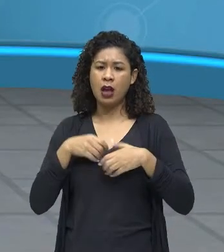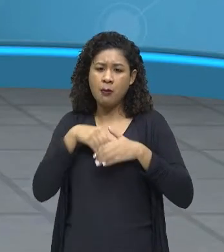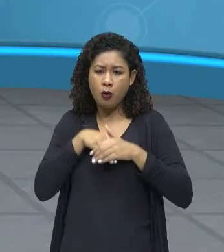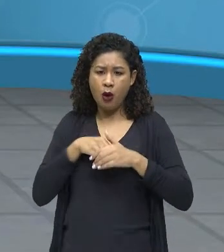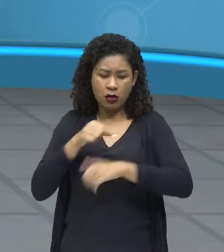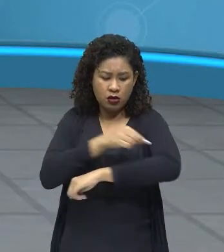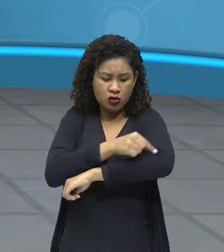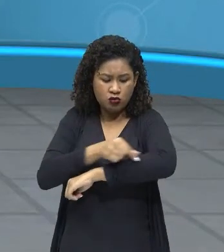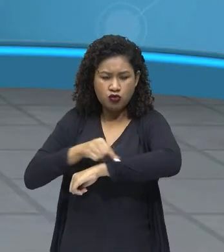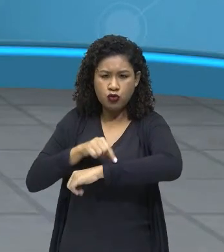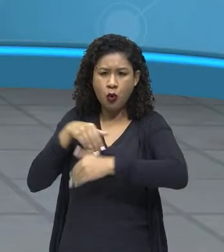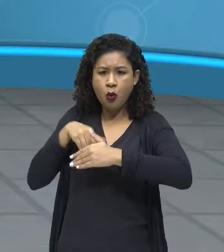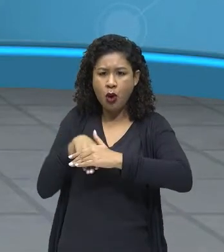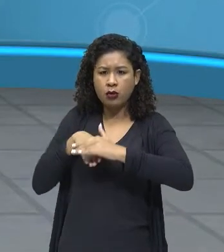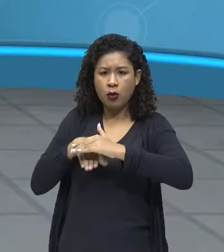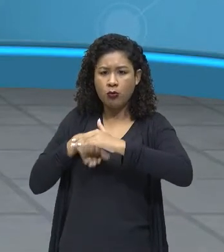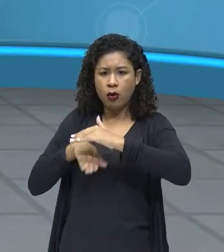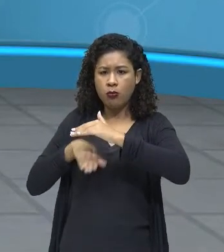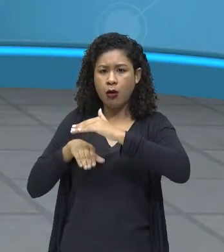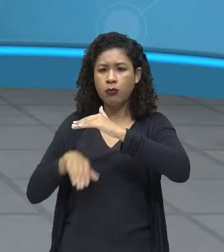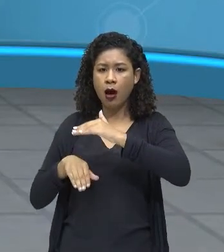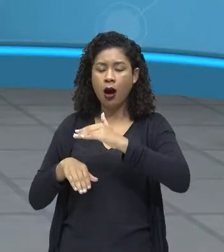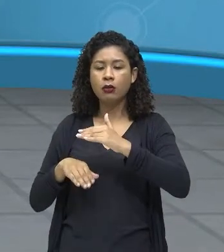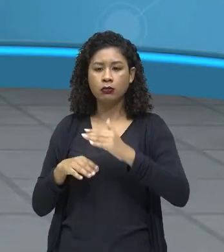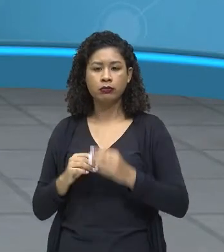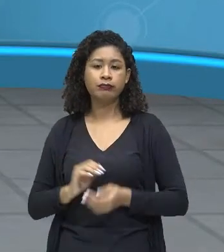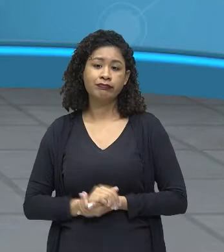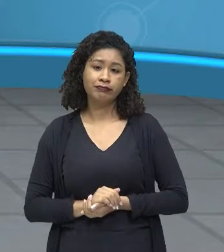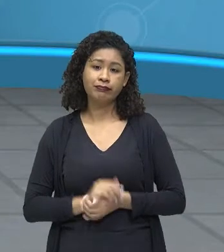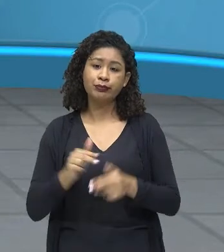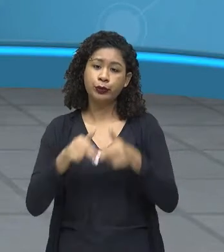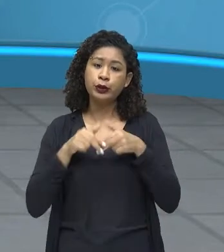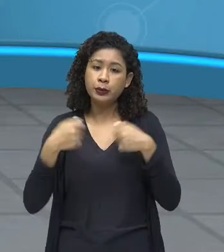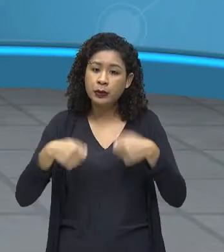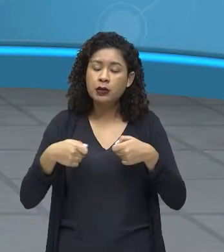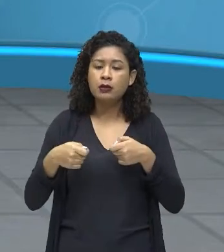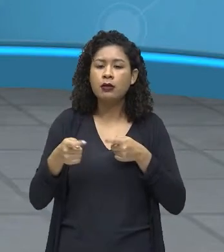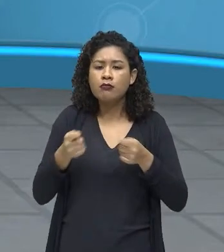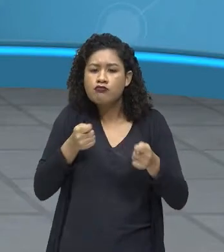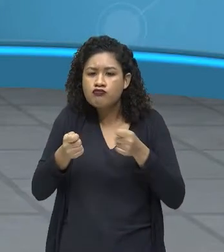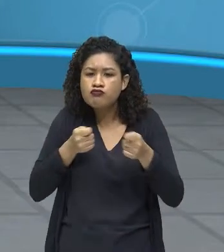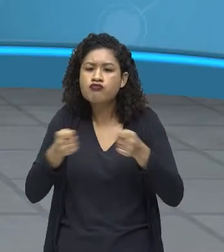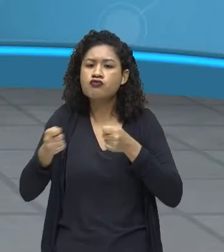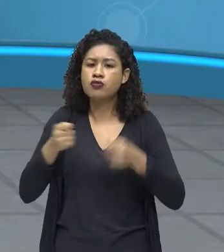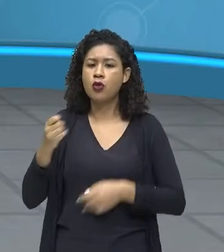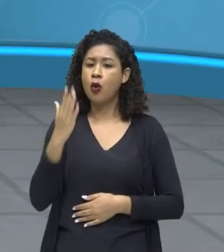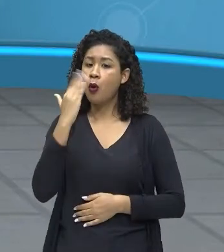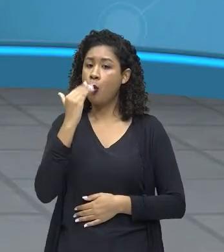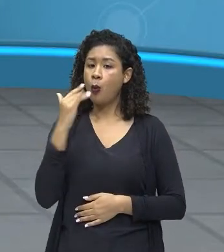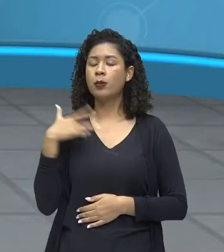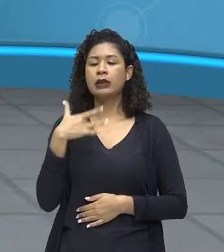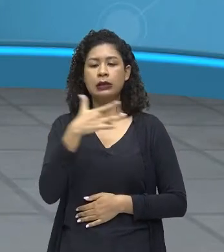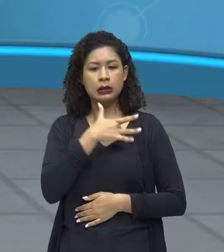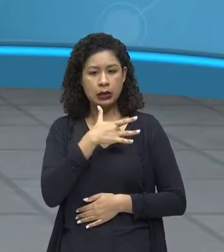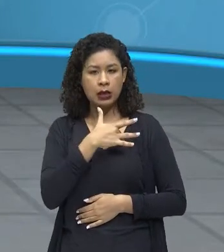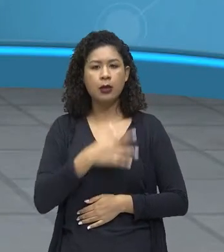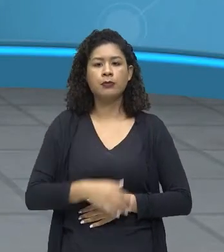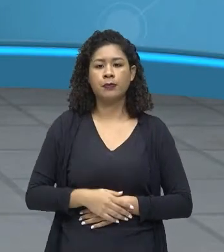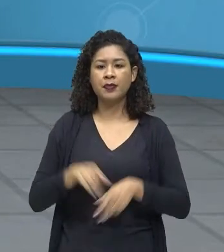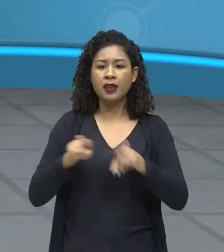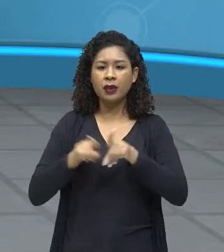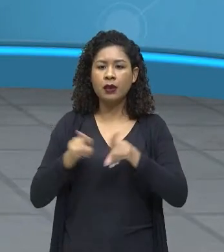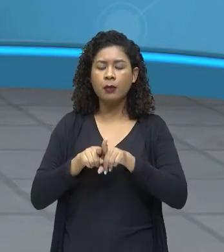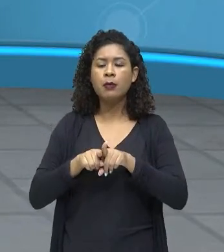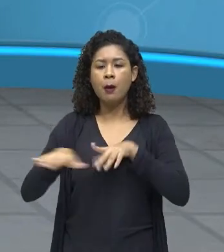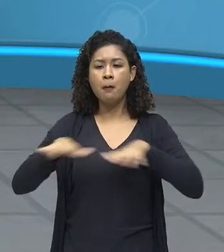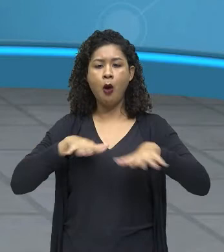sanguíneos também, né? Então é por isso é importante a gente balancear, né, comer alimentos mais saudáveis. A atividade física também